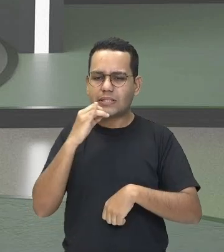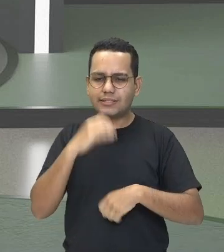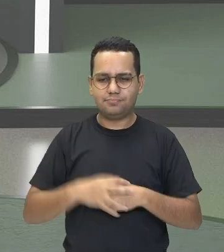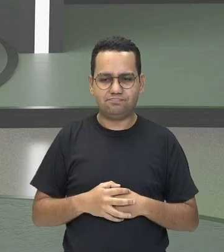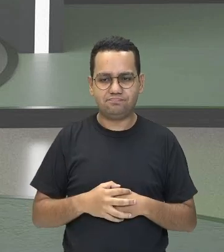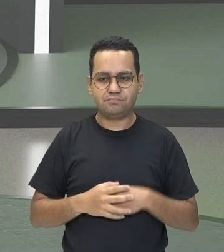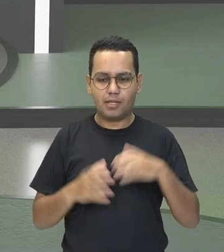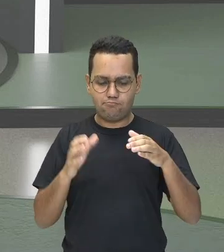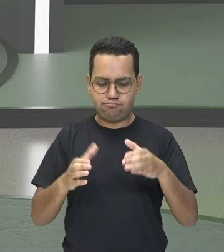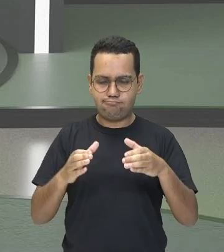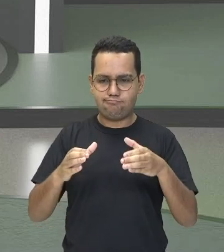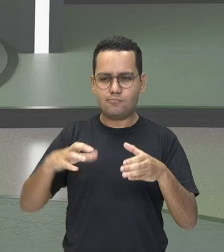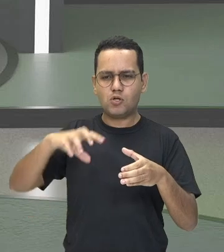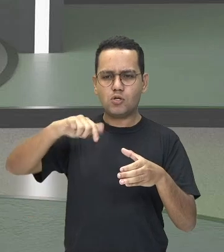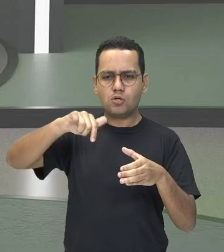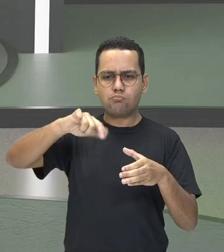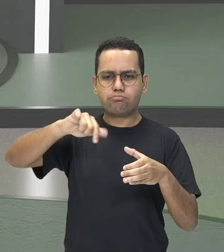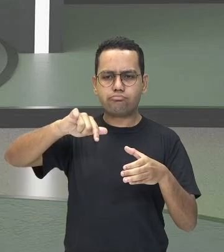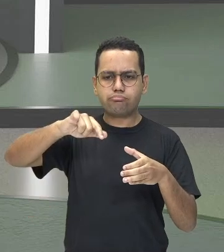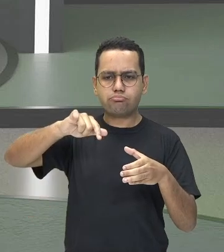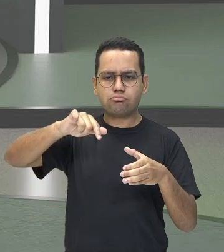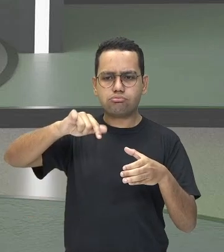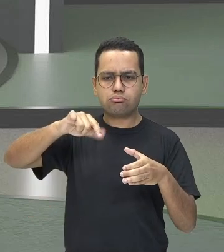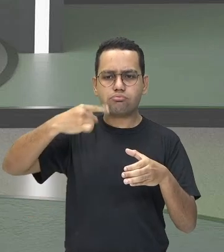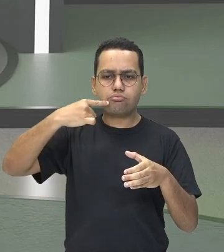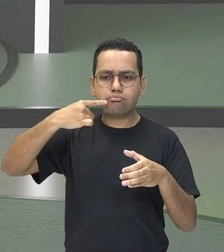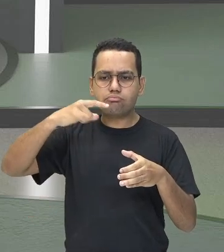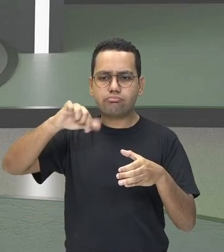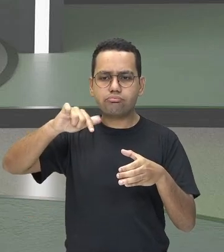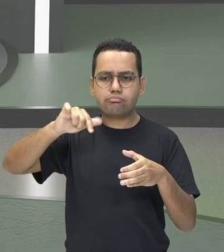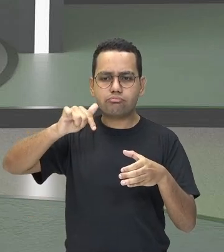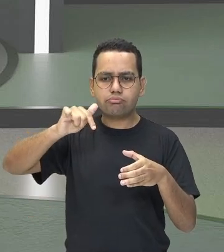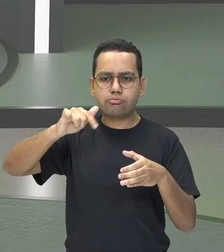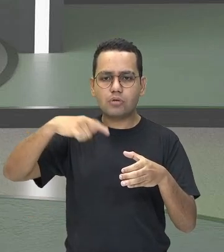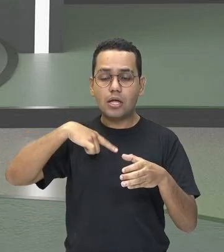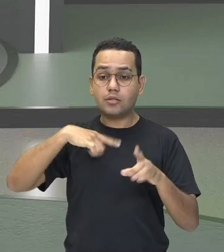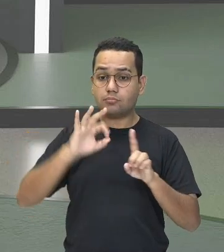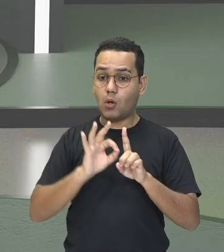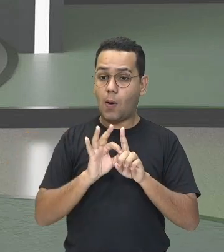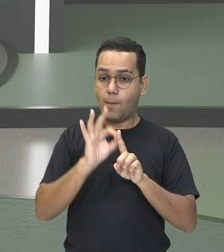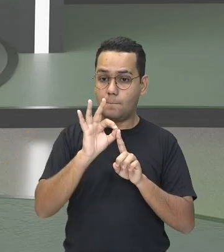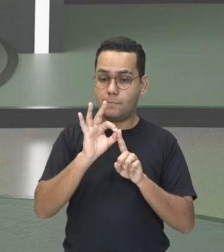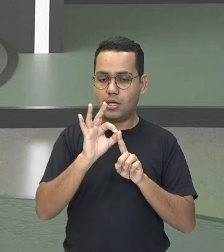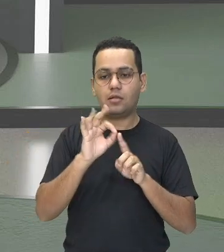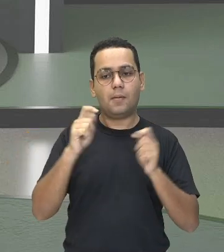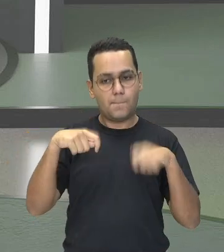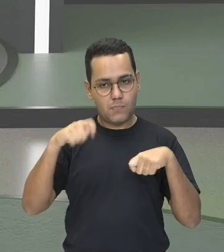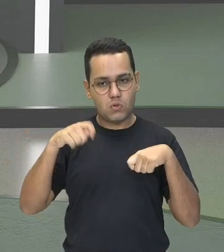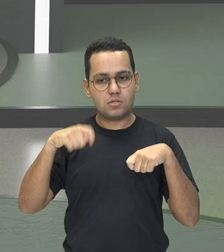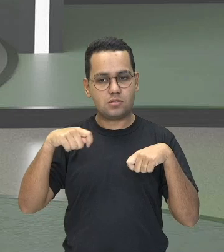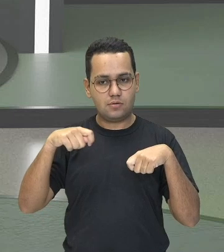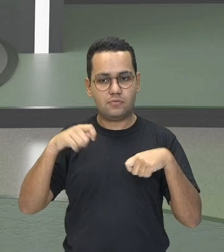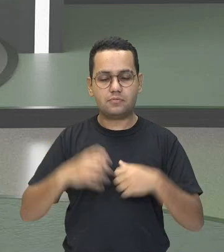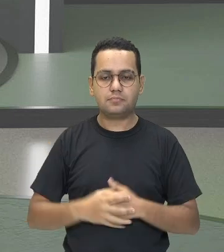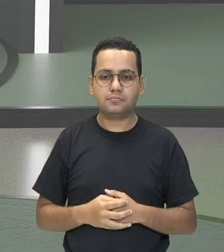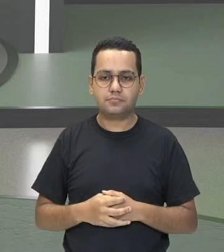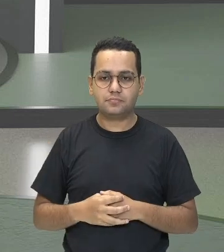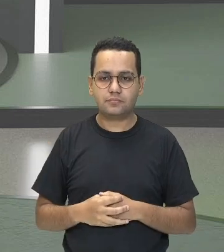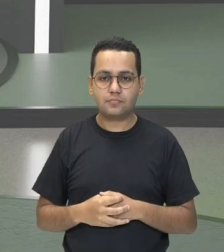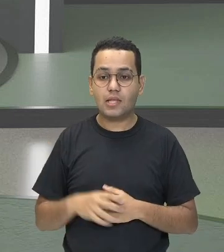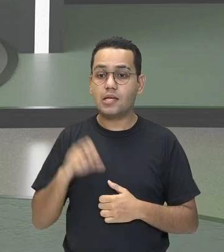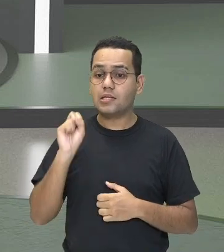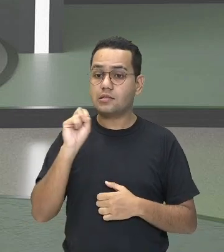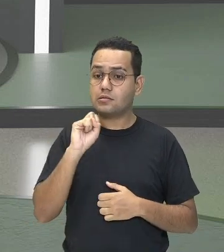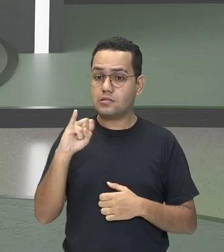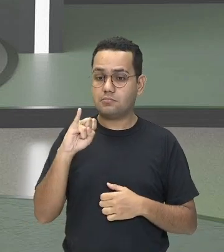aumento a pressão também ajuda a aumentar a temperatura ser dois fatores eles são diretamente proporcionais se eu diminuo a